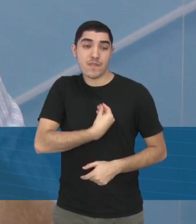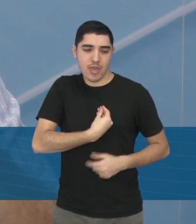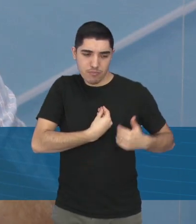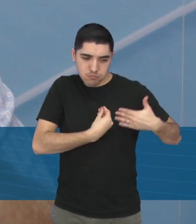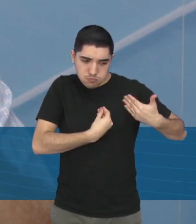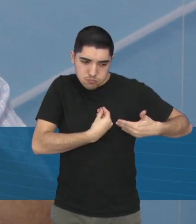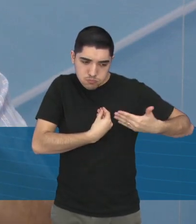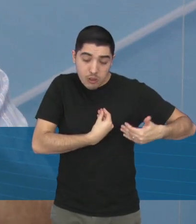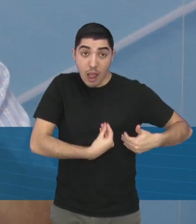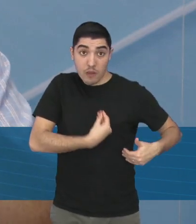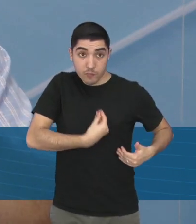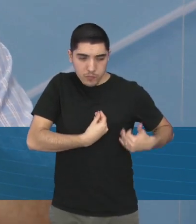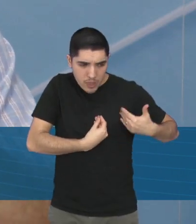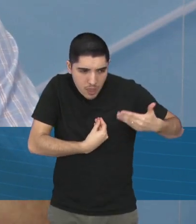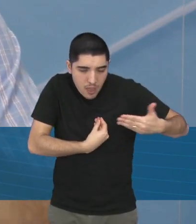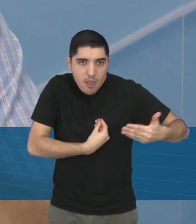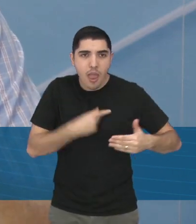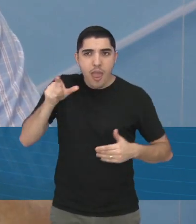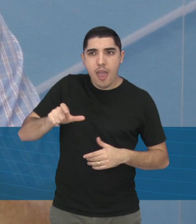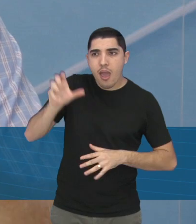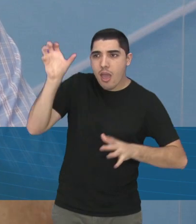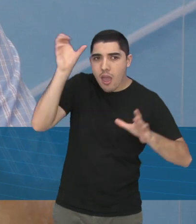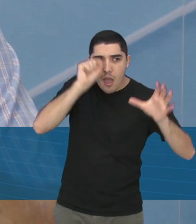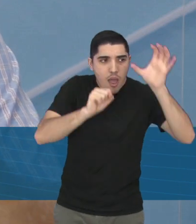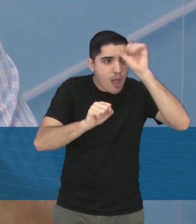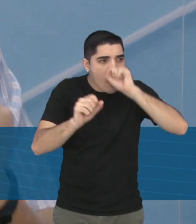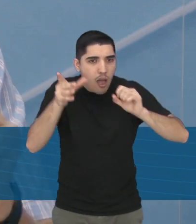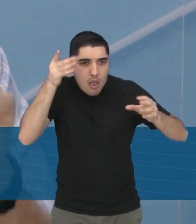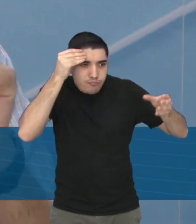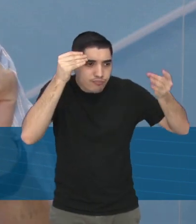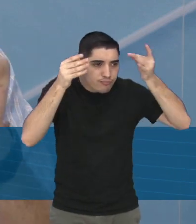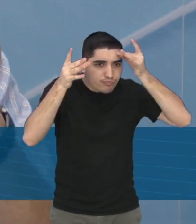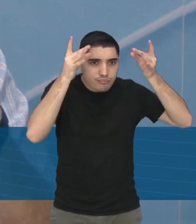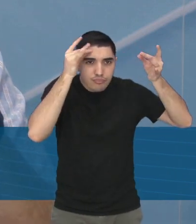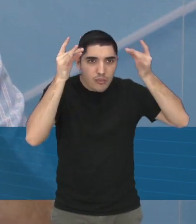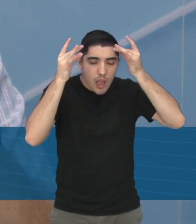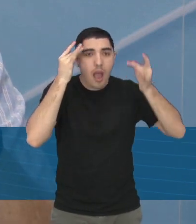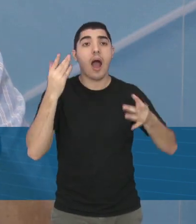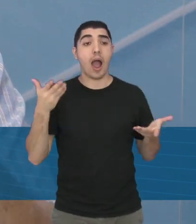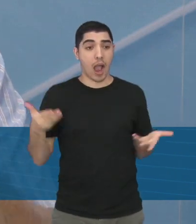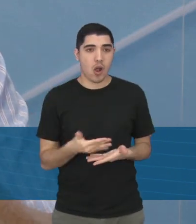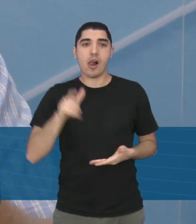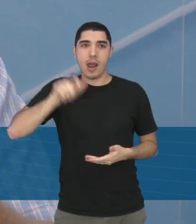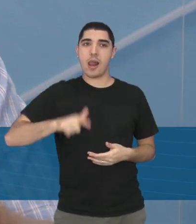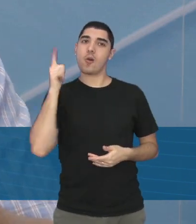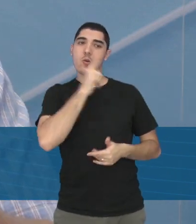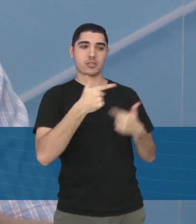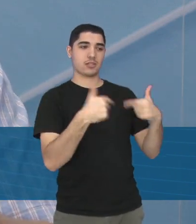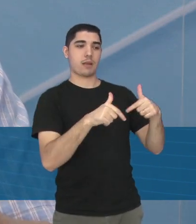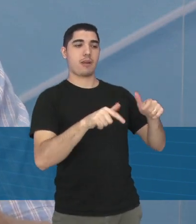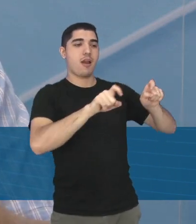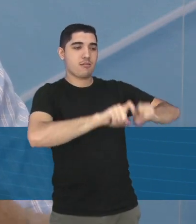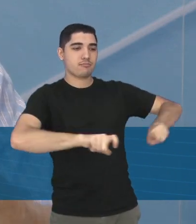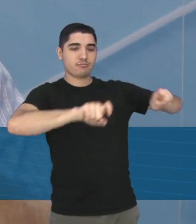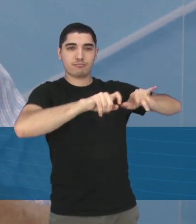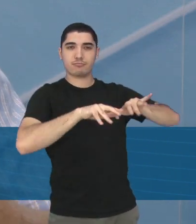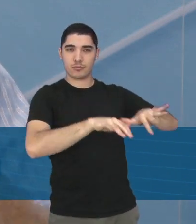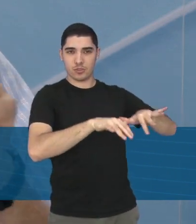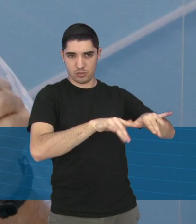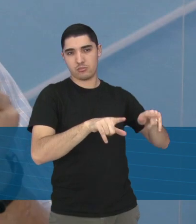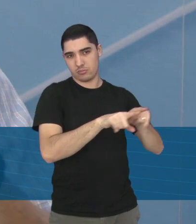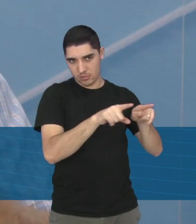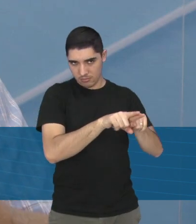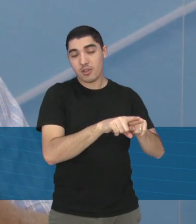vivência que permitiu que esse cara que aprendeu a consertar videocassete lá nos anos 70, hoje mexa com informática, com computadores. Exatamente. Se